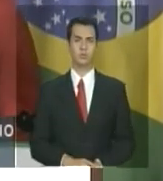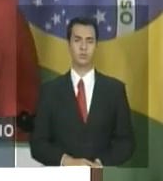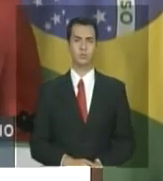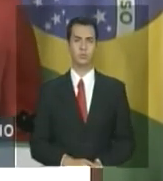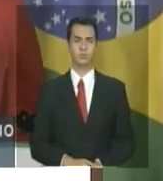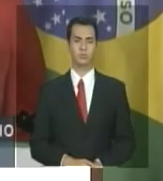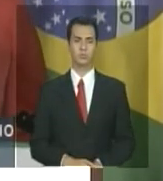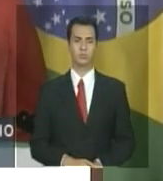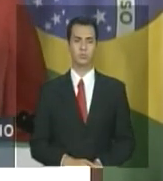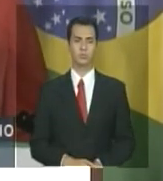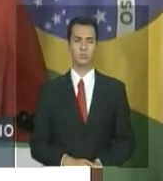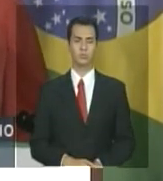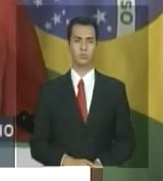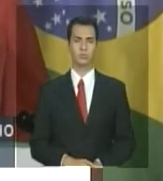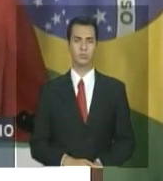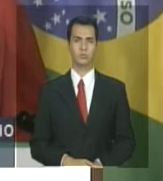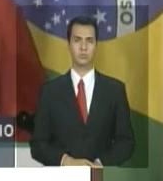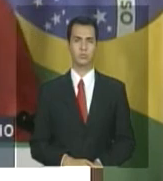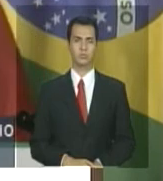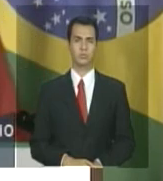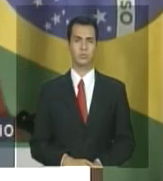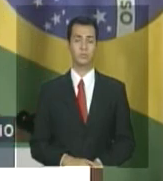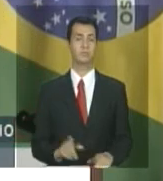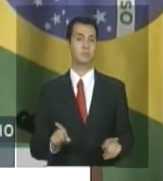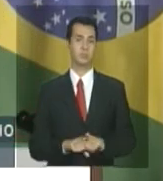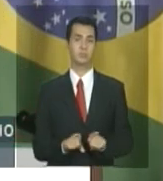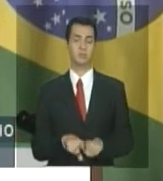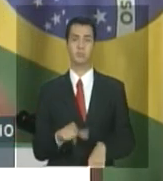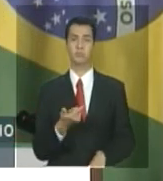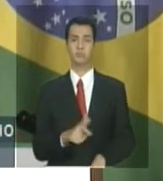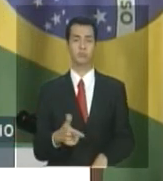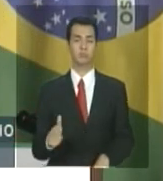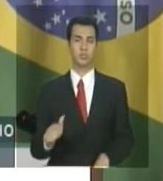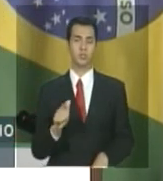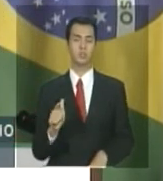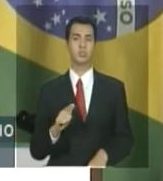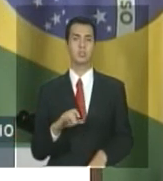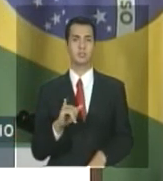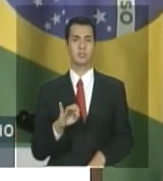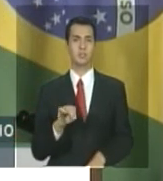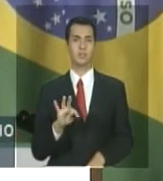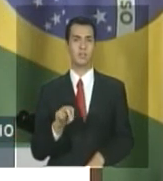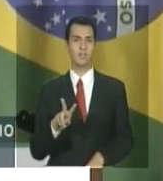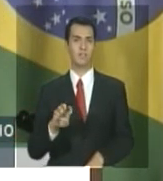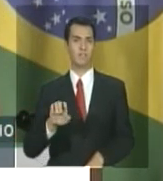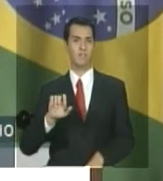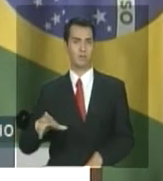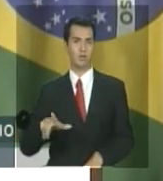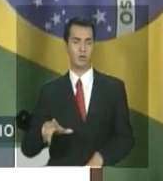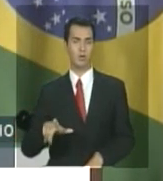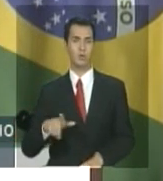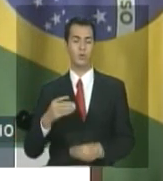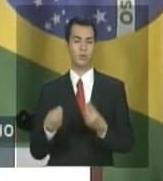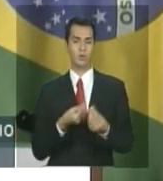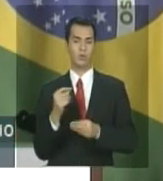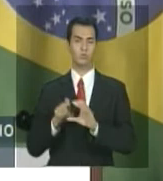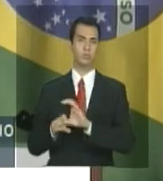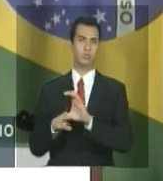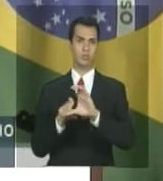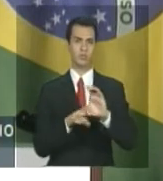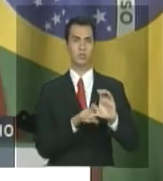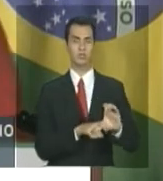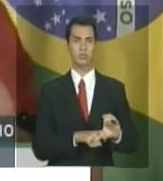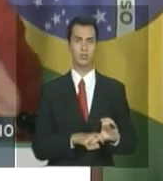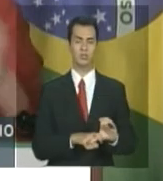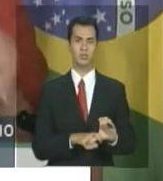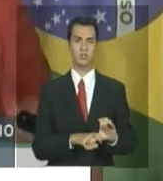que, tampouco, têm uma situação instável do ponto de vista das suas dívidas, e